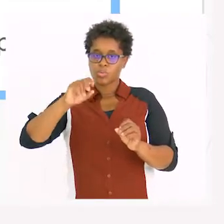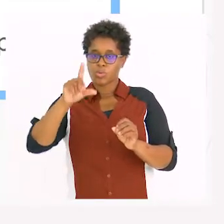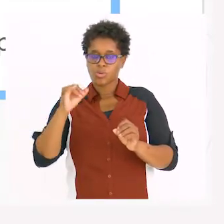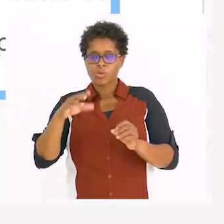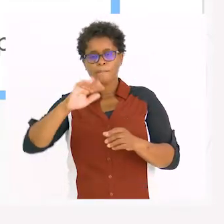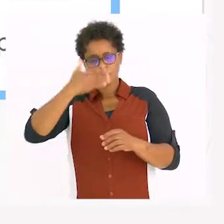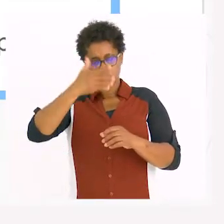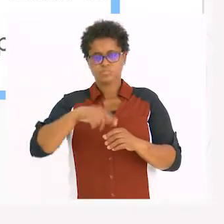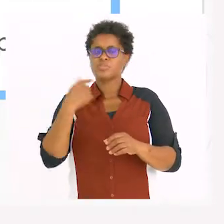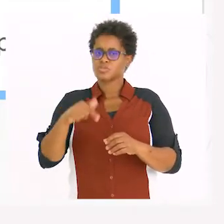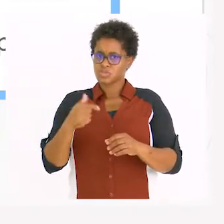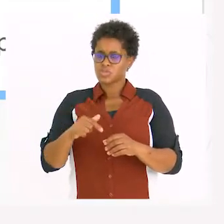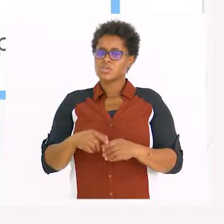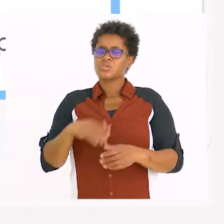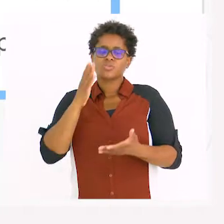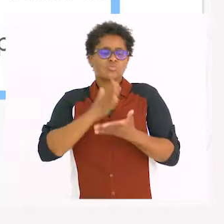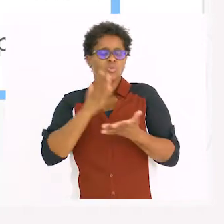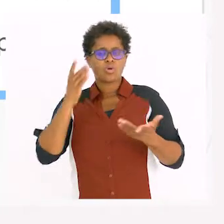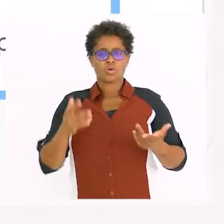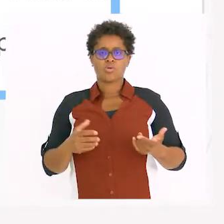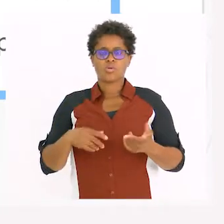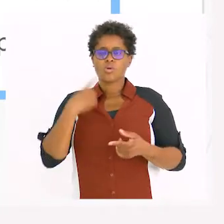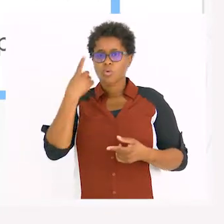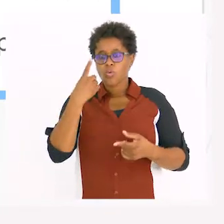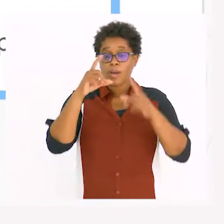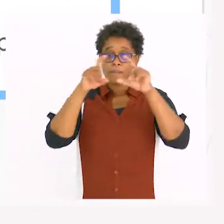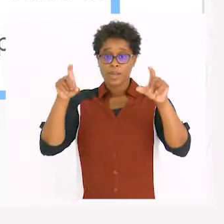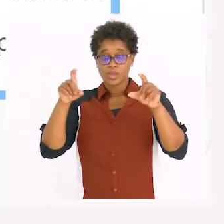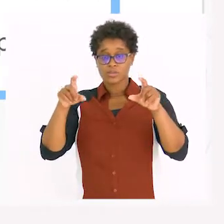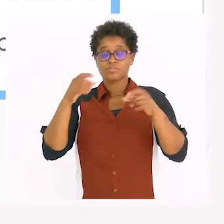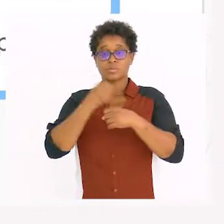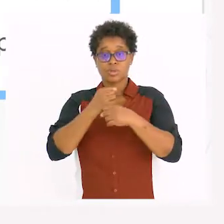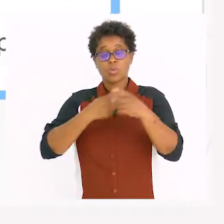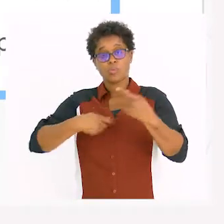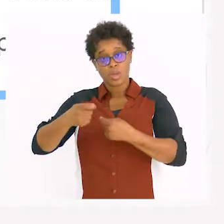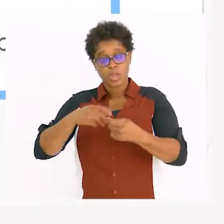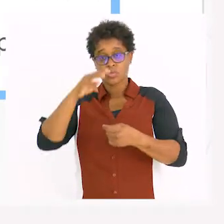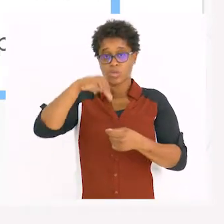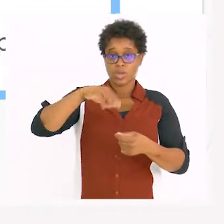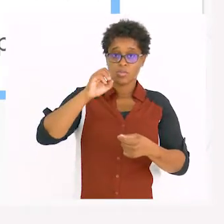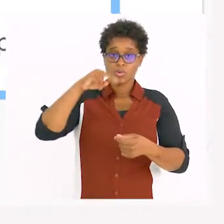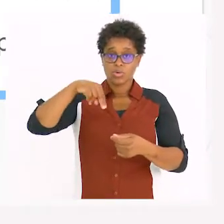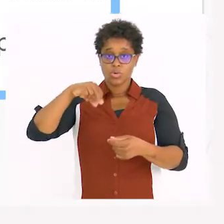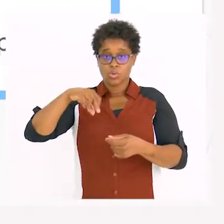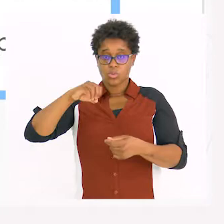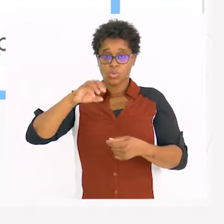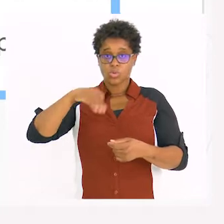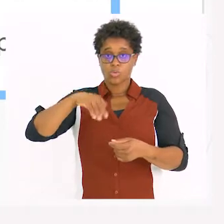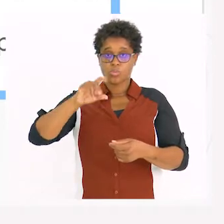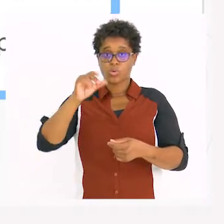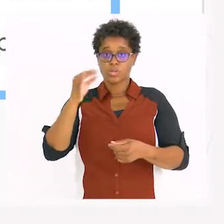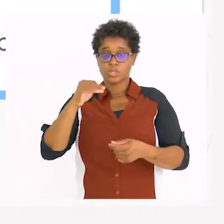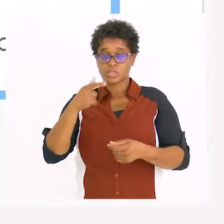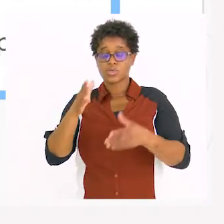a existência de só uma empresa operar no mercado, que é o monopolista, do lado da